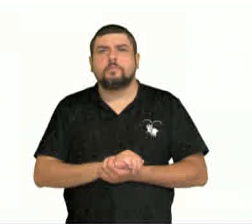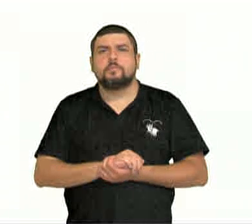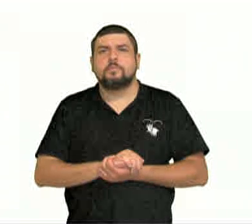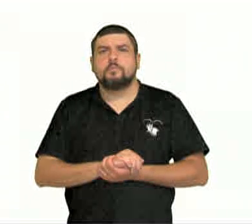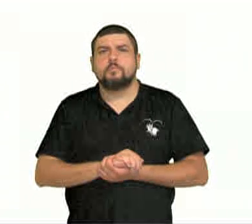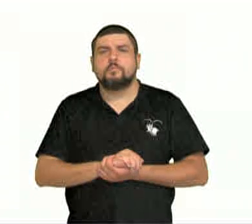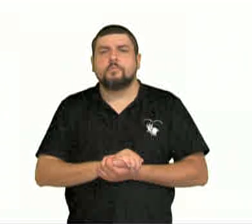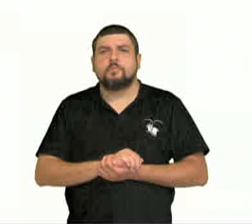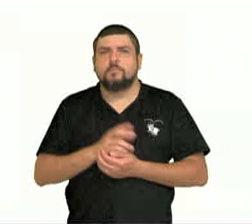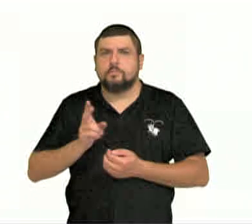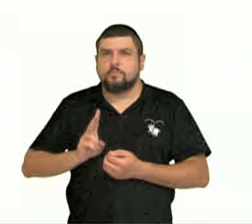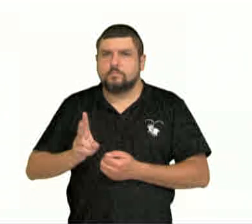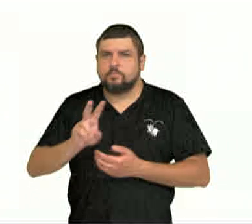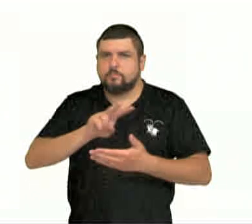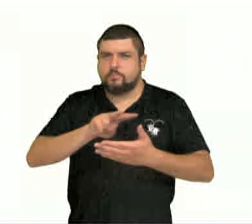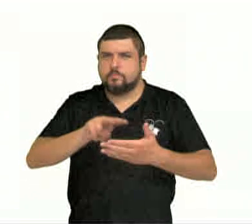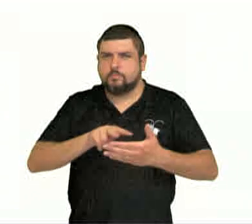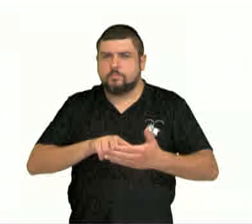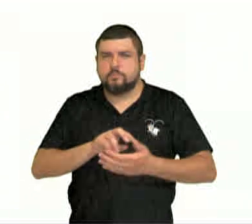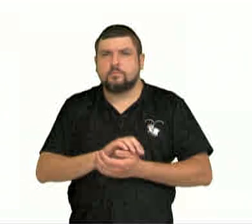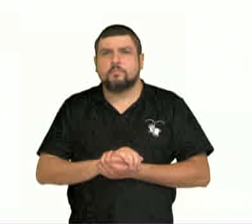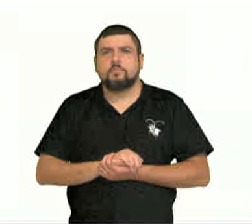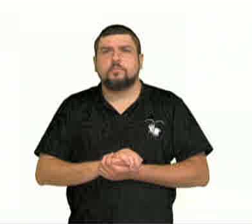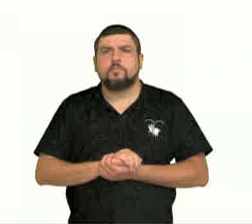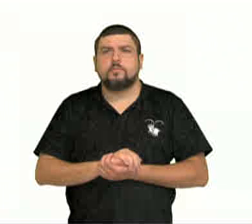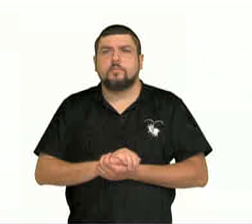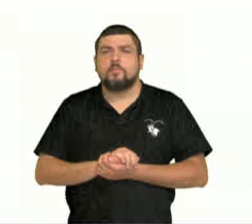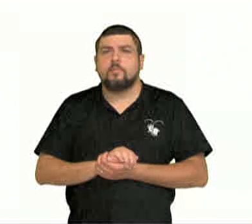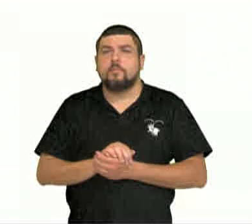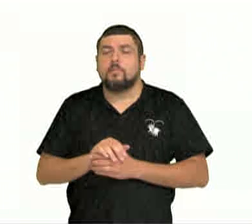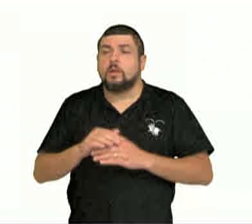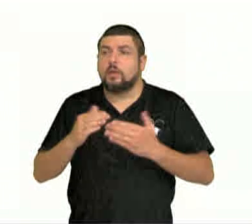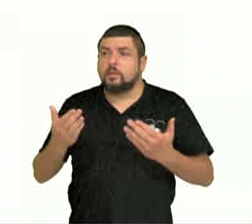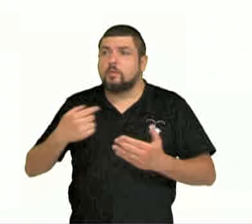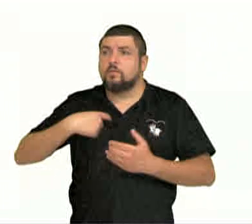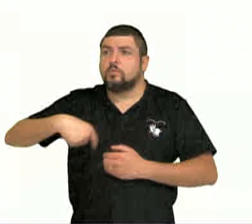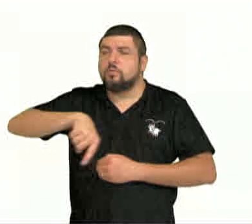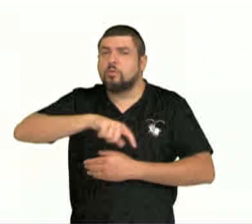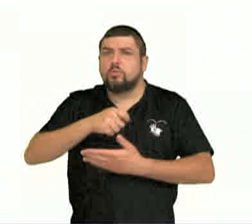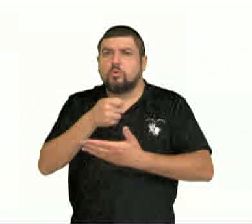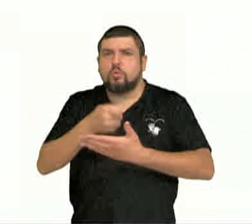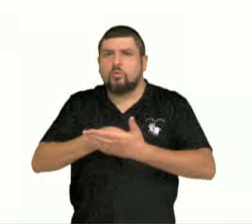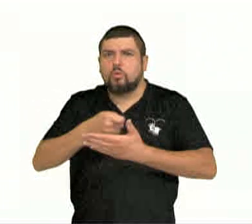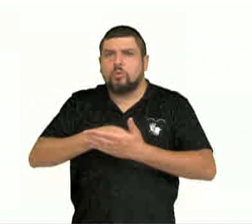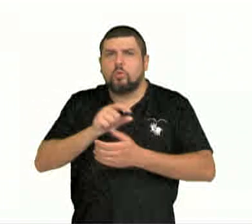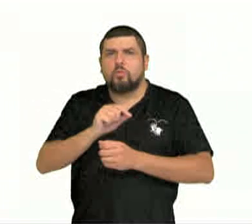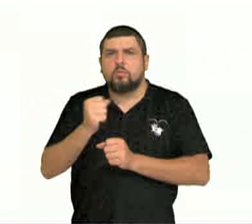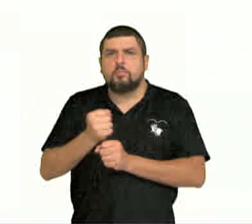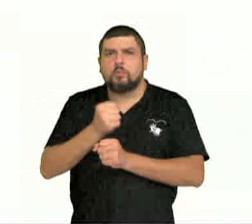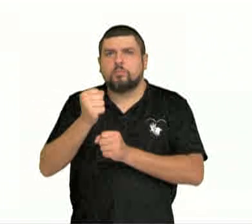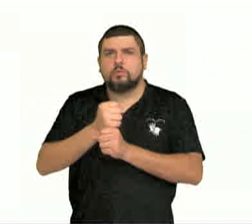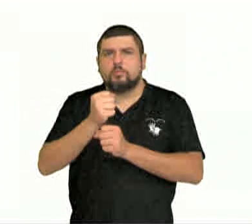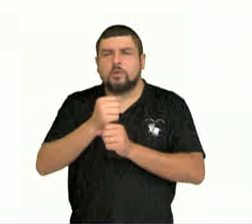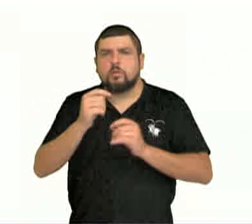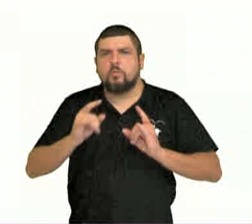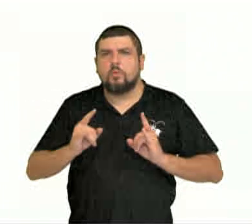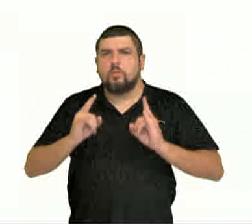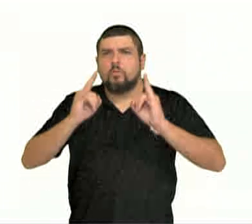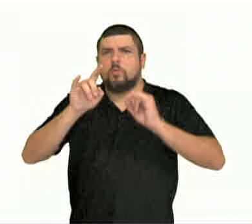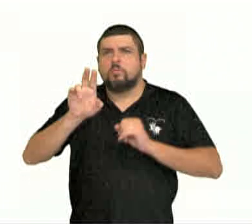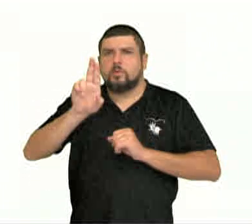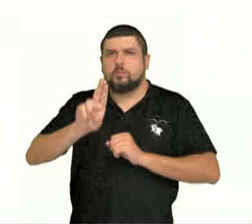Continuando a nossa leitura. Enfim, estamos lutando pela construção de nosso prédio universitário por entender